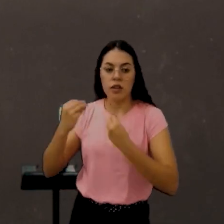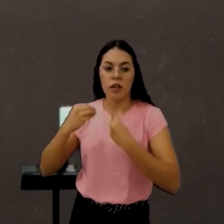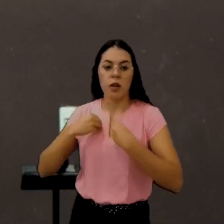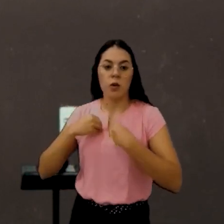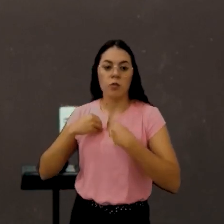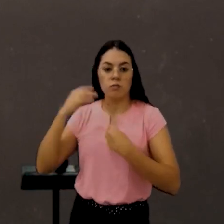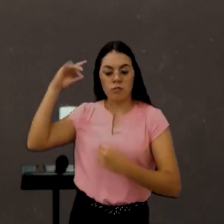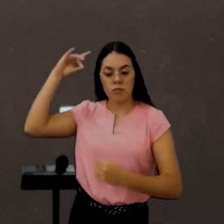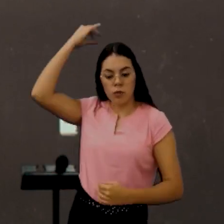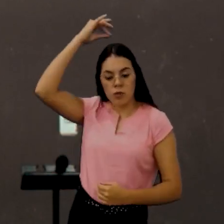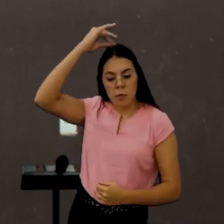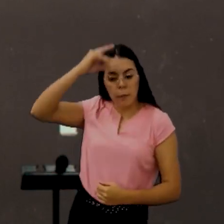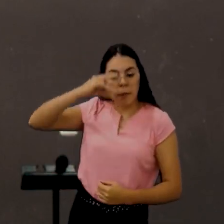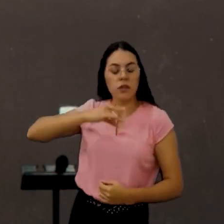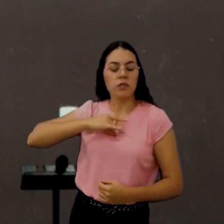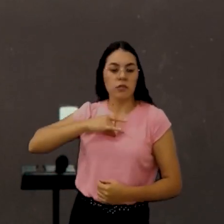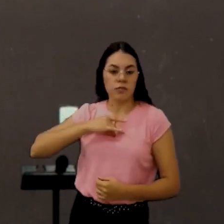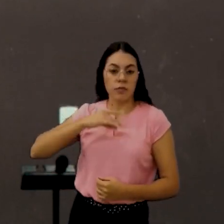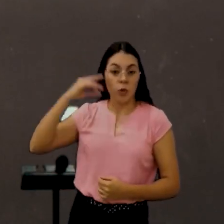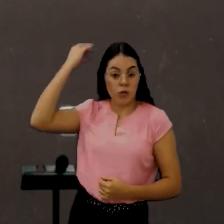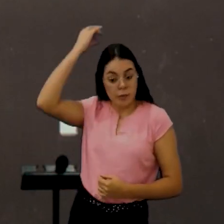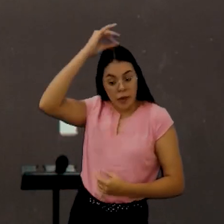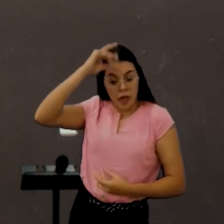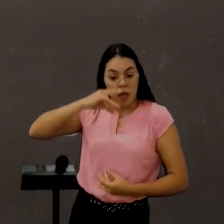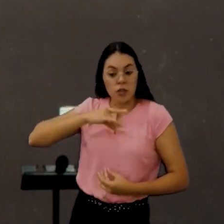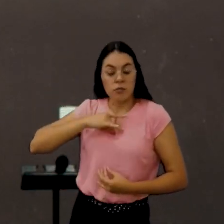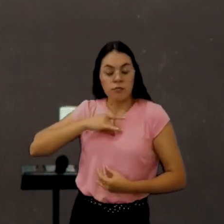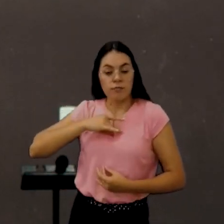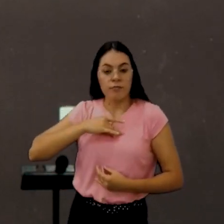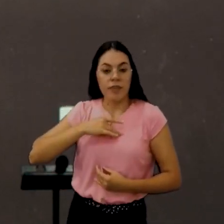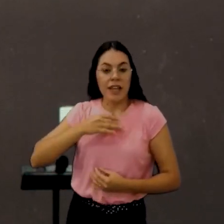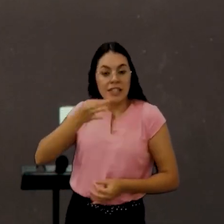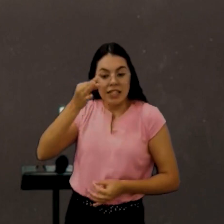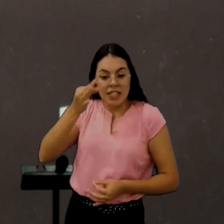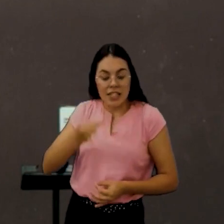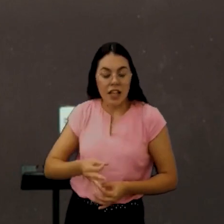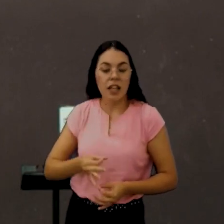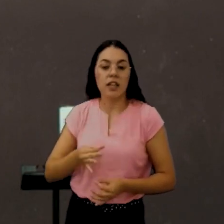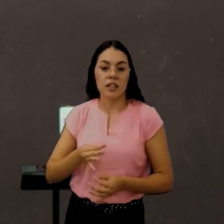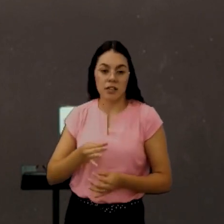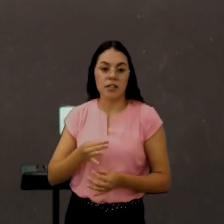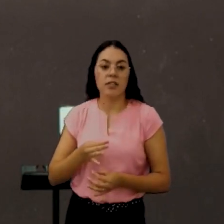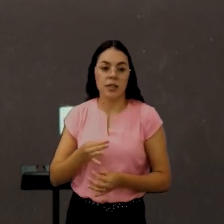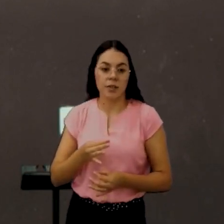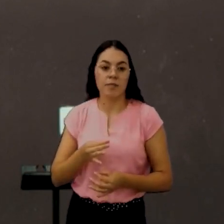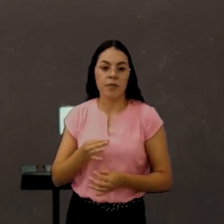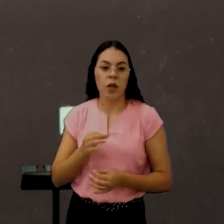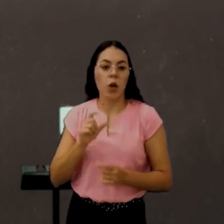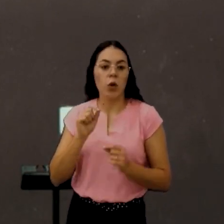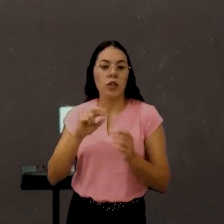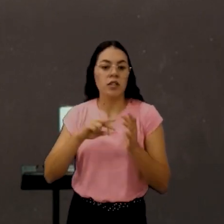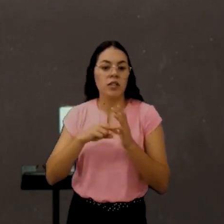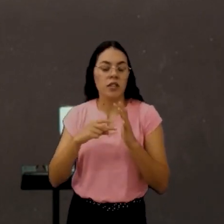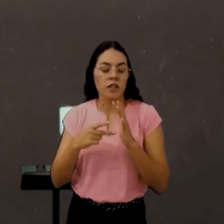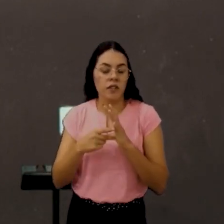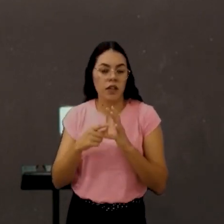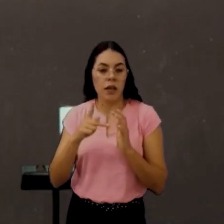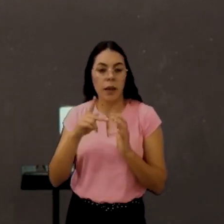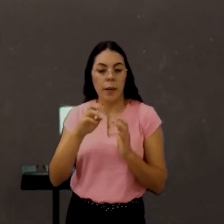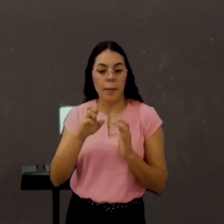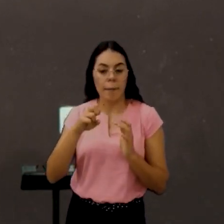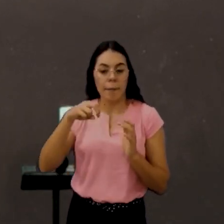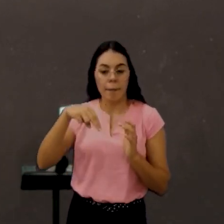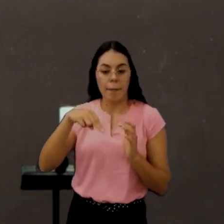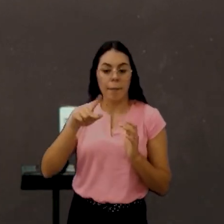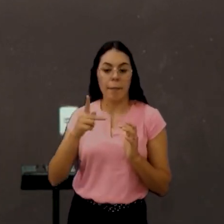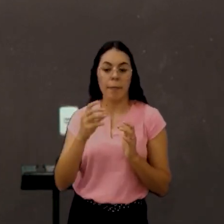do Espírito. Então o Espírito Santo que habita em nós é a certeza, é o penhor. O que é penhorar? Esse texto aqui eu